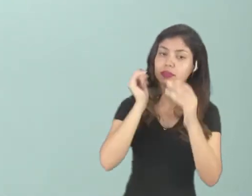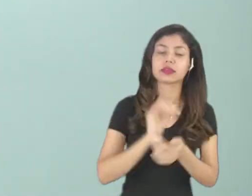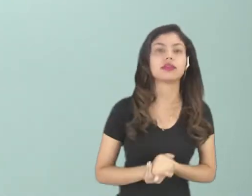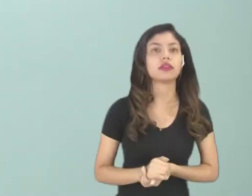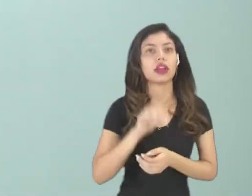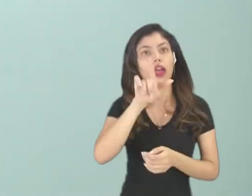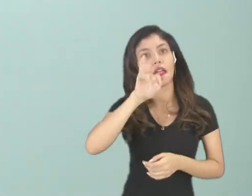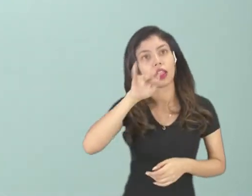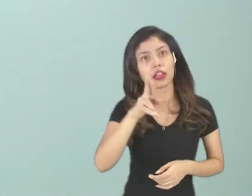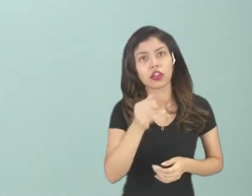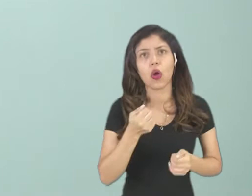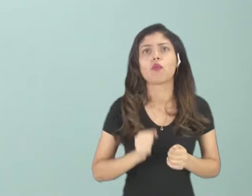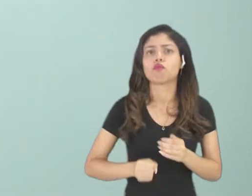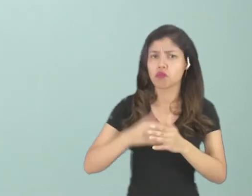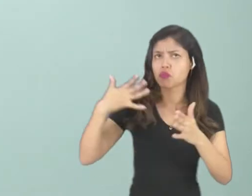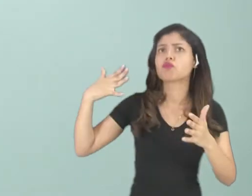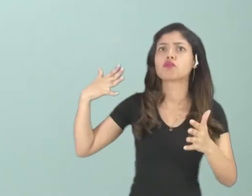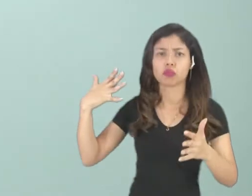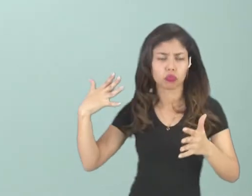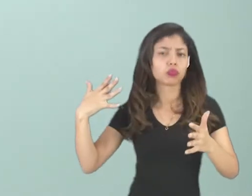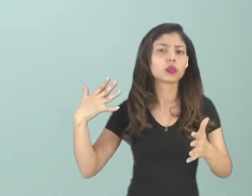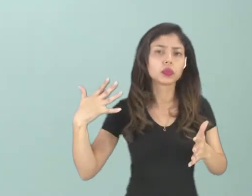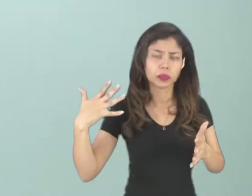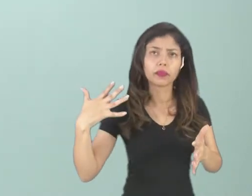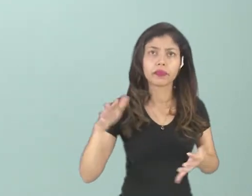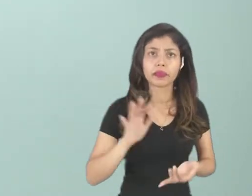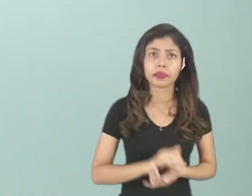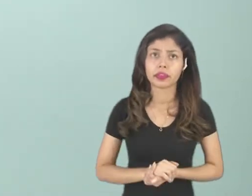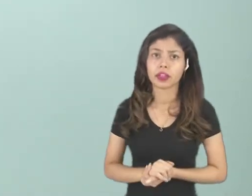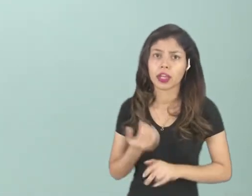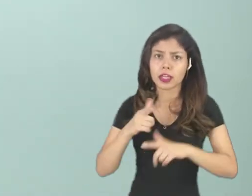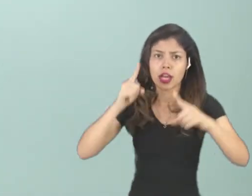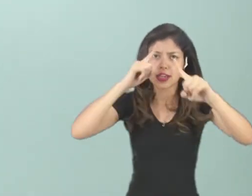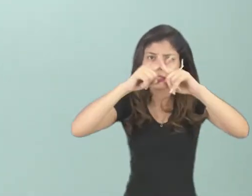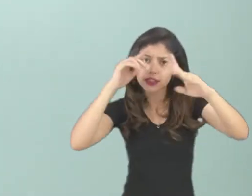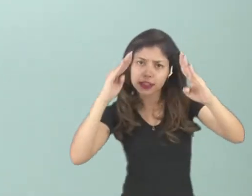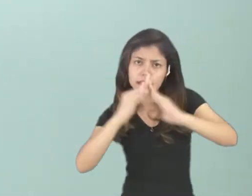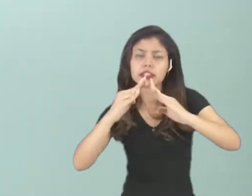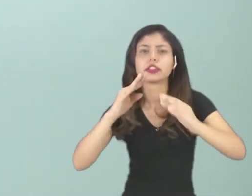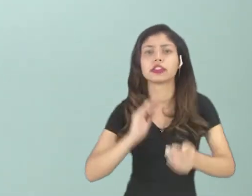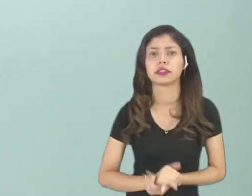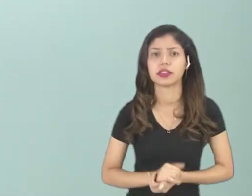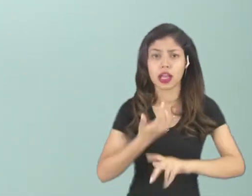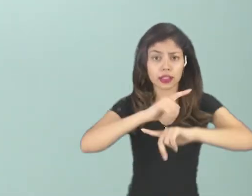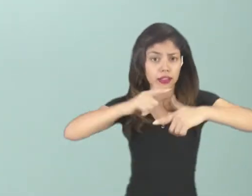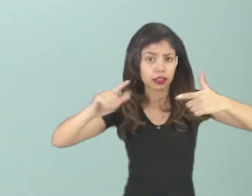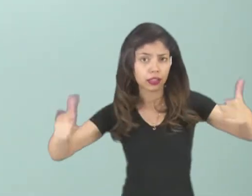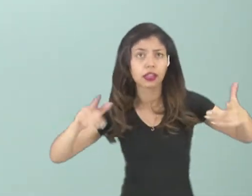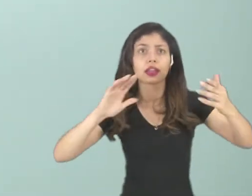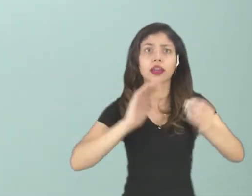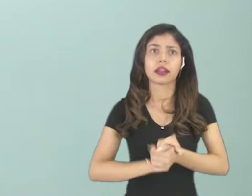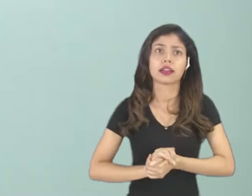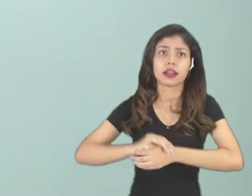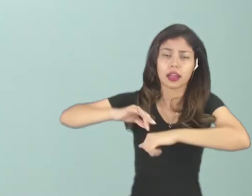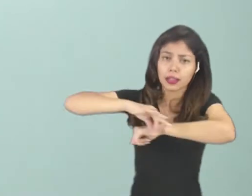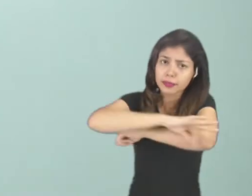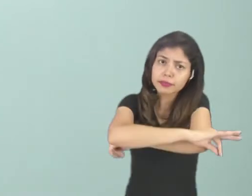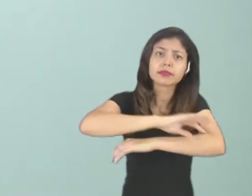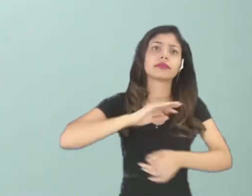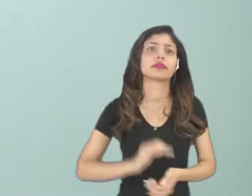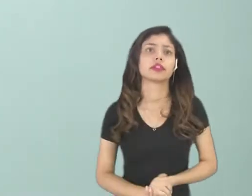Aleijadinho fez grandes obras, grandes igrejas, né, grandes arquiteturas,